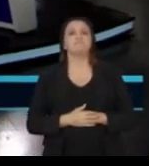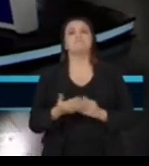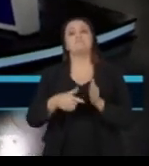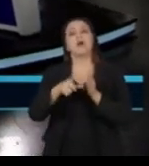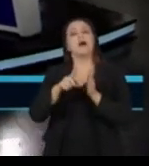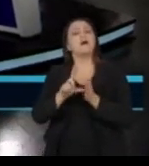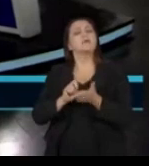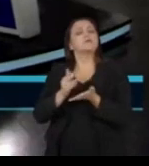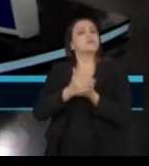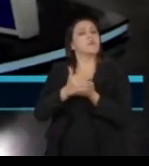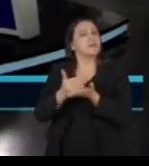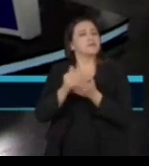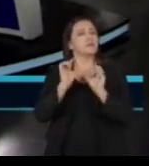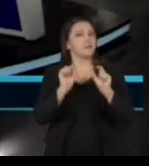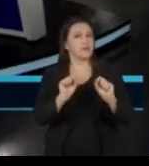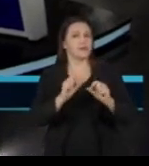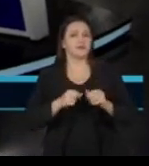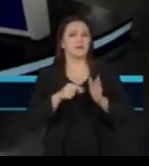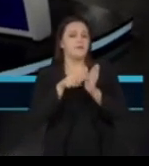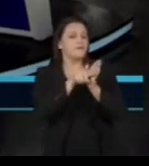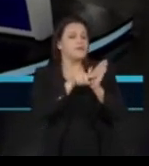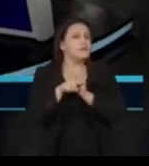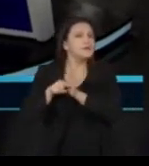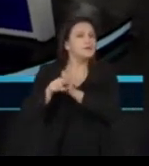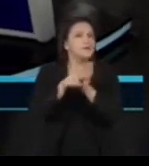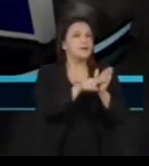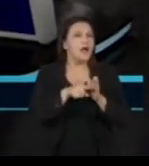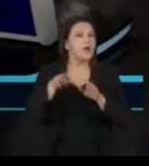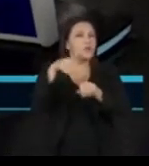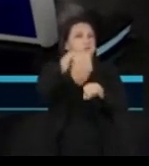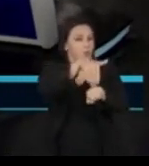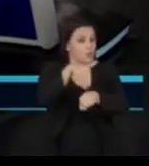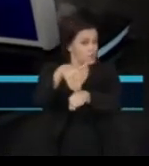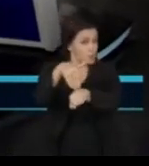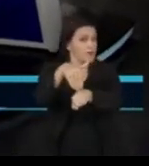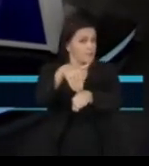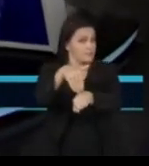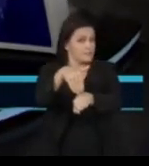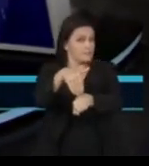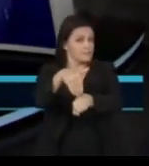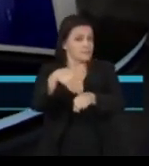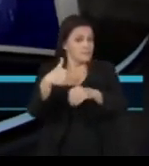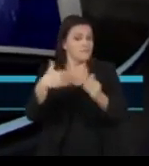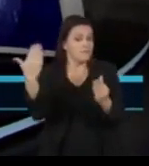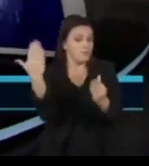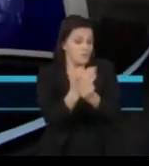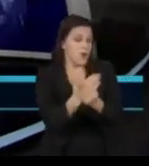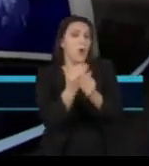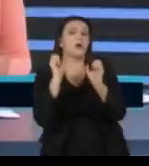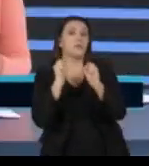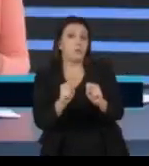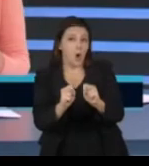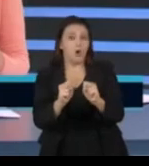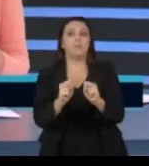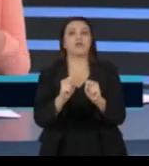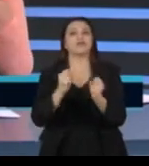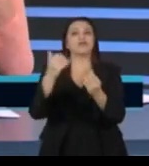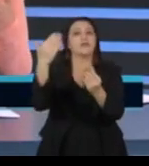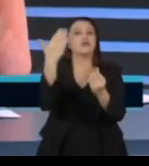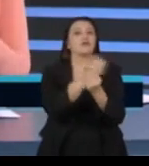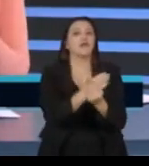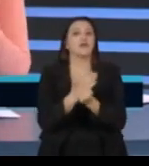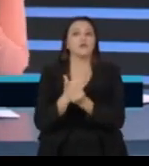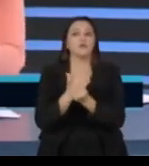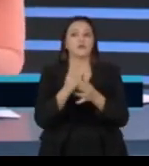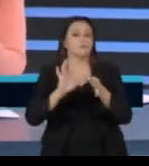fazer um alerta, né? O fato de ser investigado, ser réu, não significa que a pessoa é culpada, sim, né? No final desse processo, ela pode ser inocentada, né? Mas